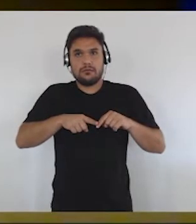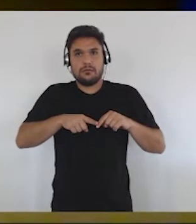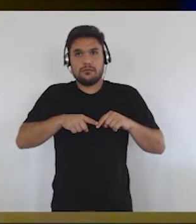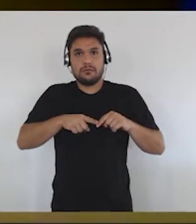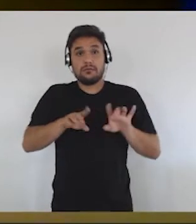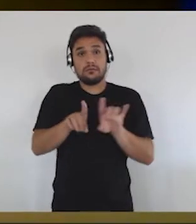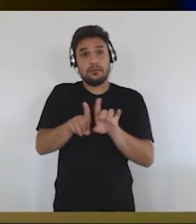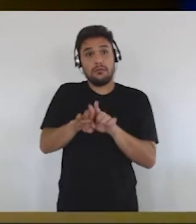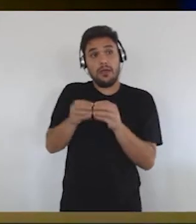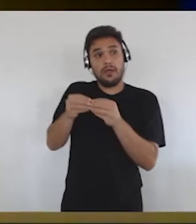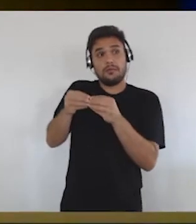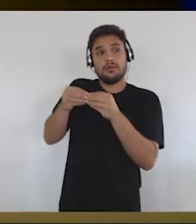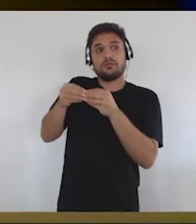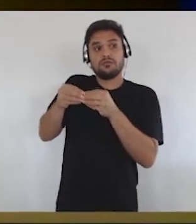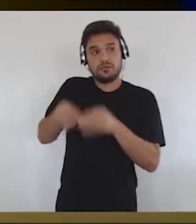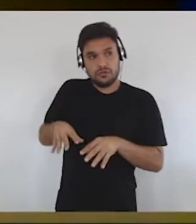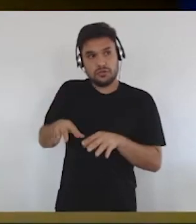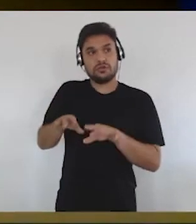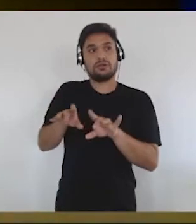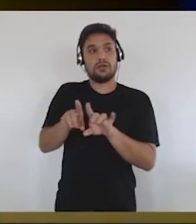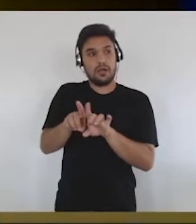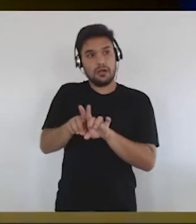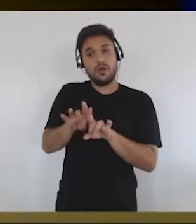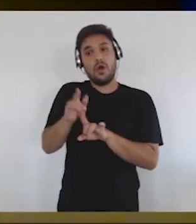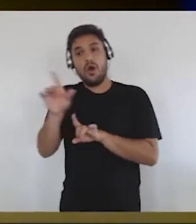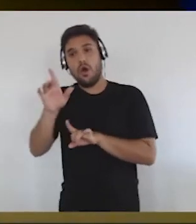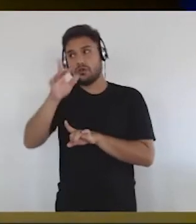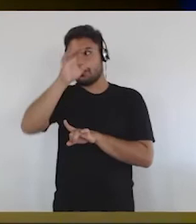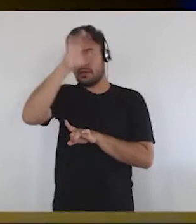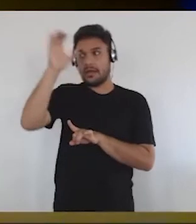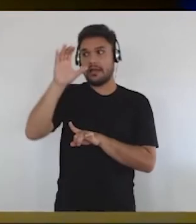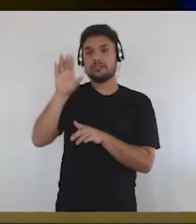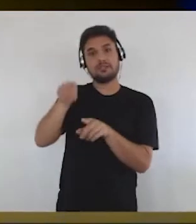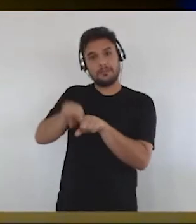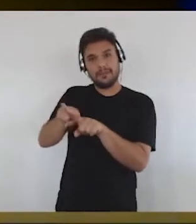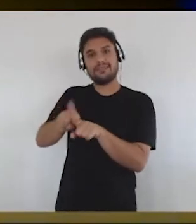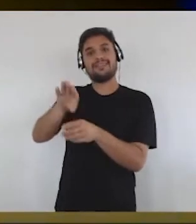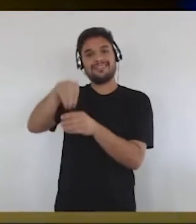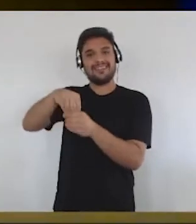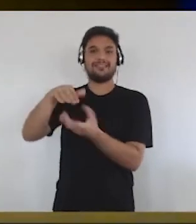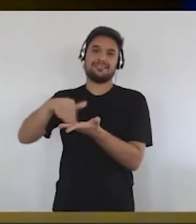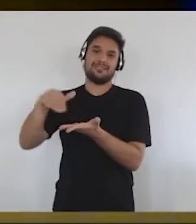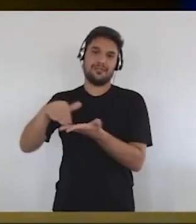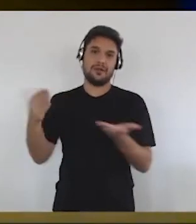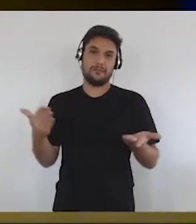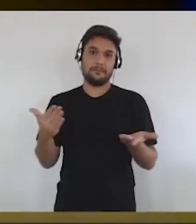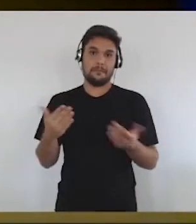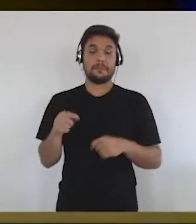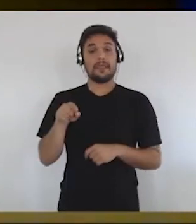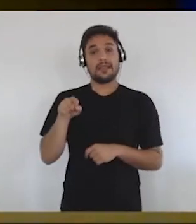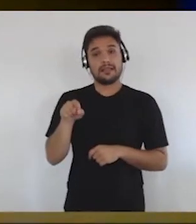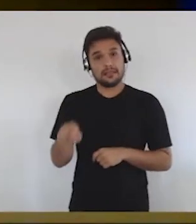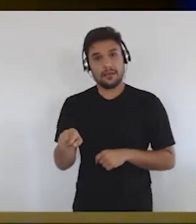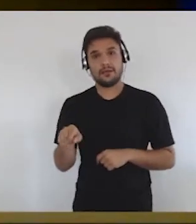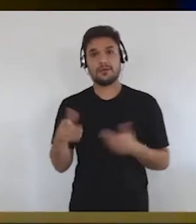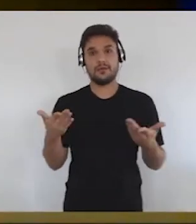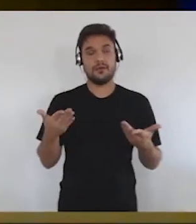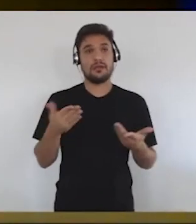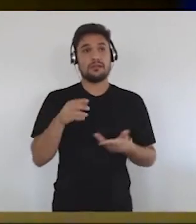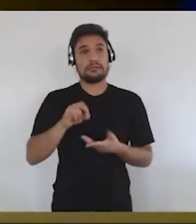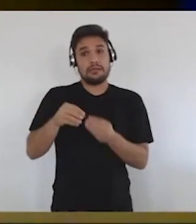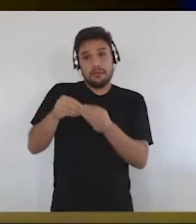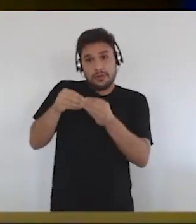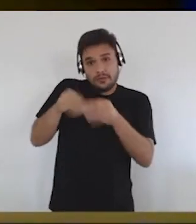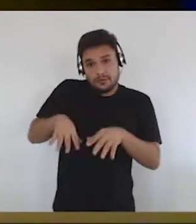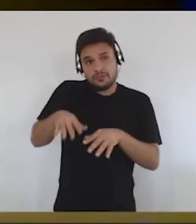e atingindo de modo oblíquo o sigilo de outros clientes daquele escritório violado. Assim, o ato estatal, quando agride